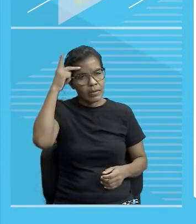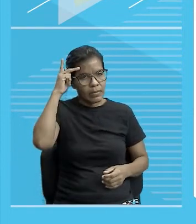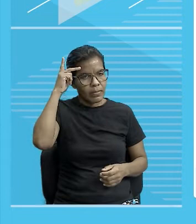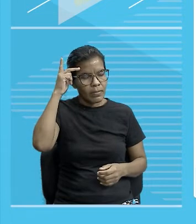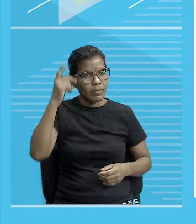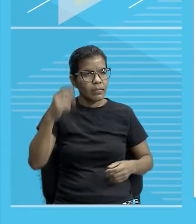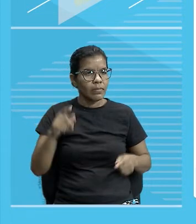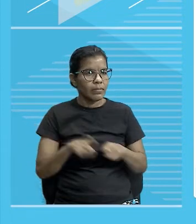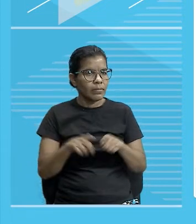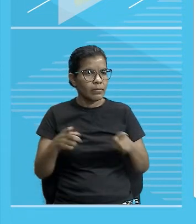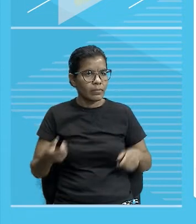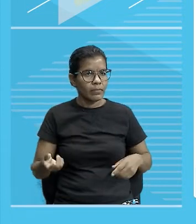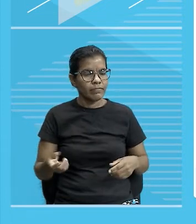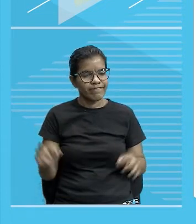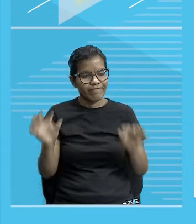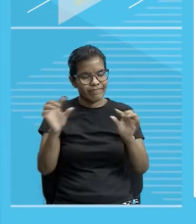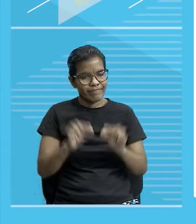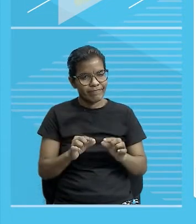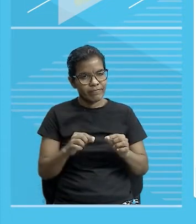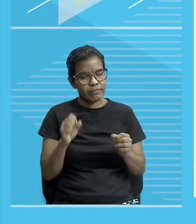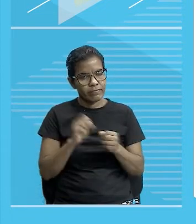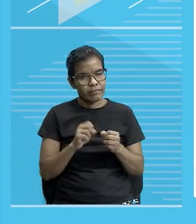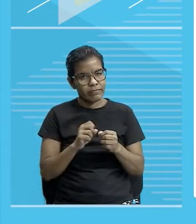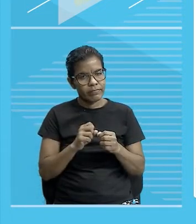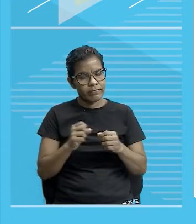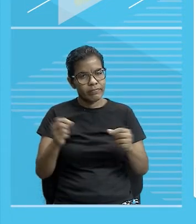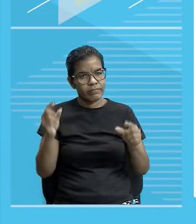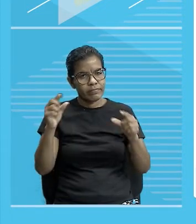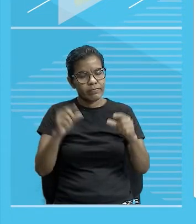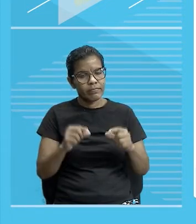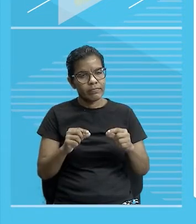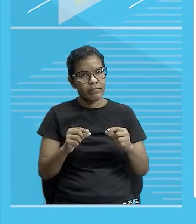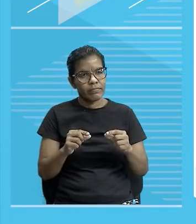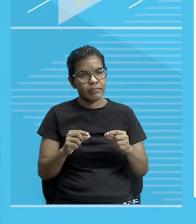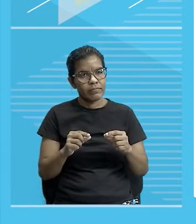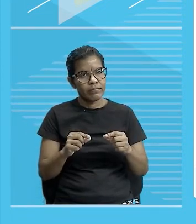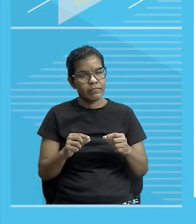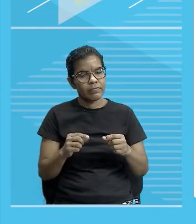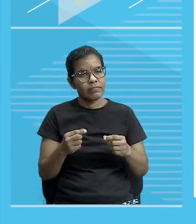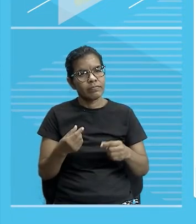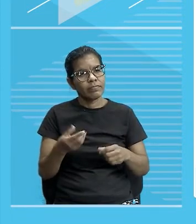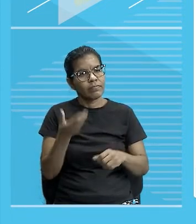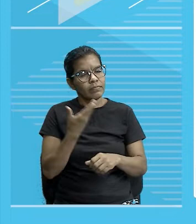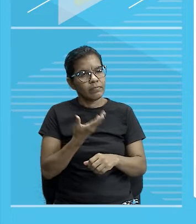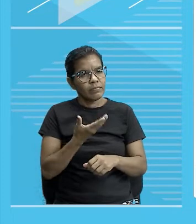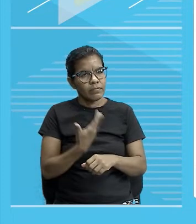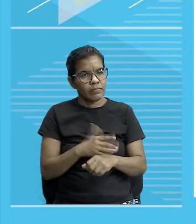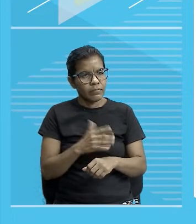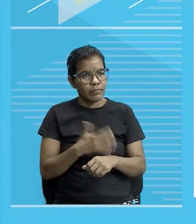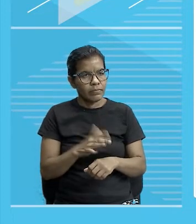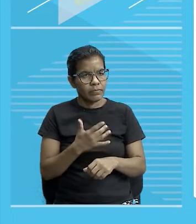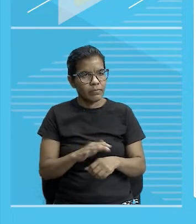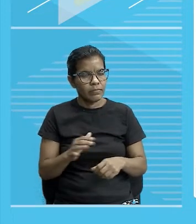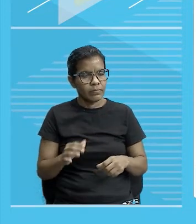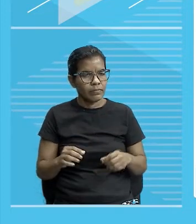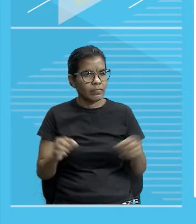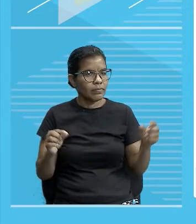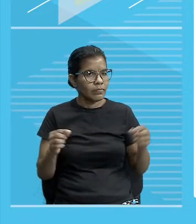empresas sim diminui a produção diminuiu a operar a operação existem